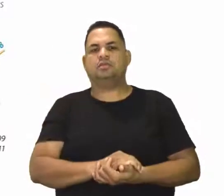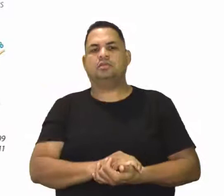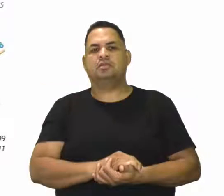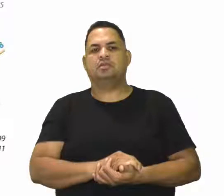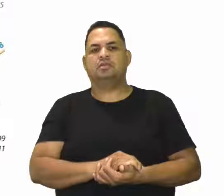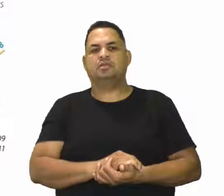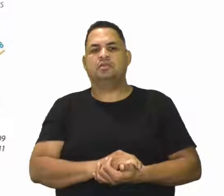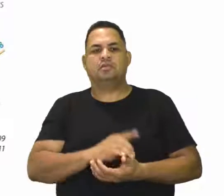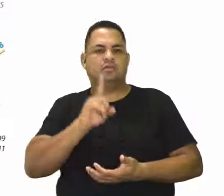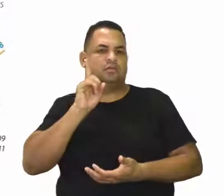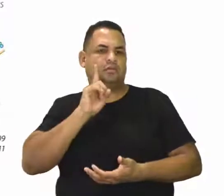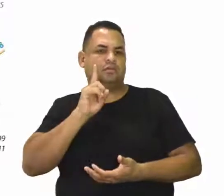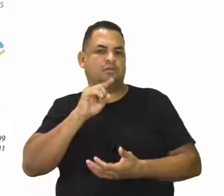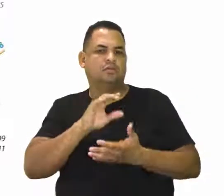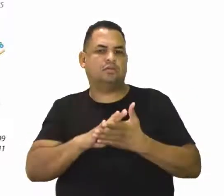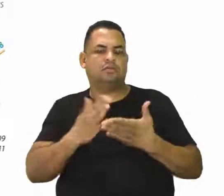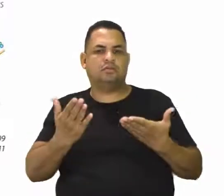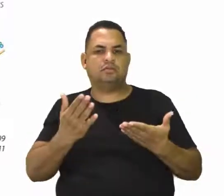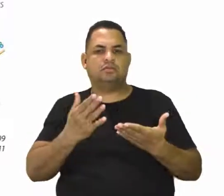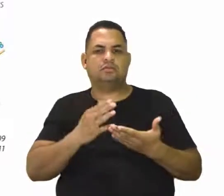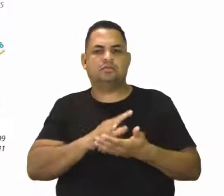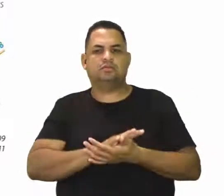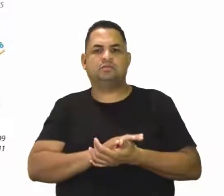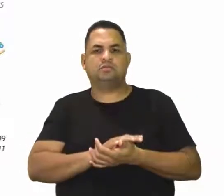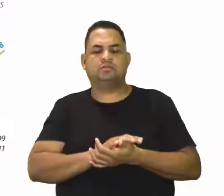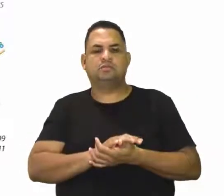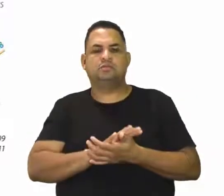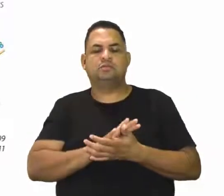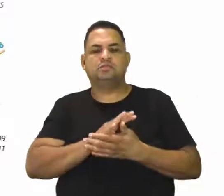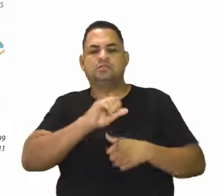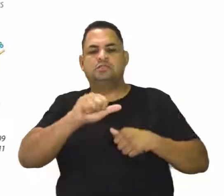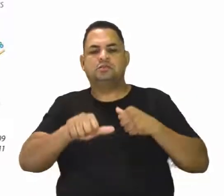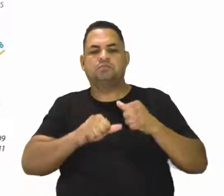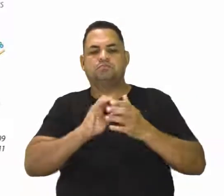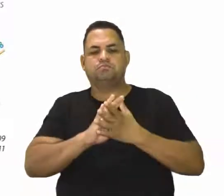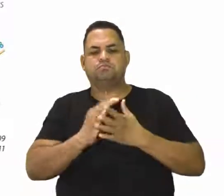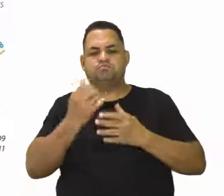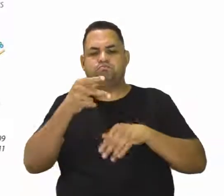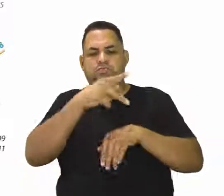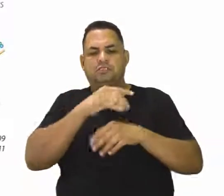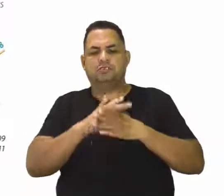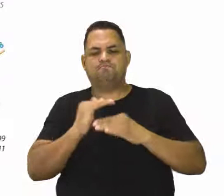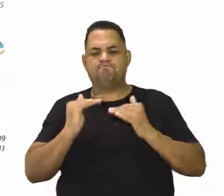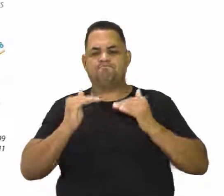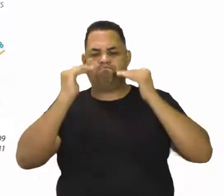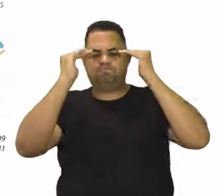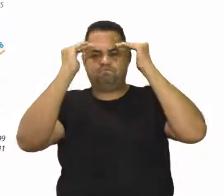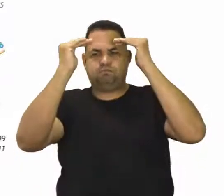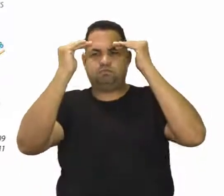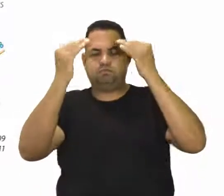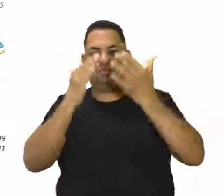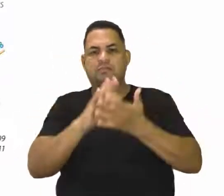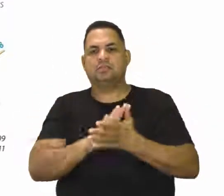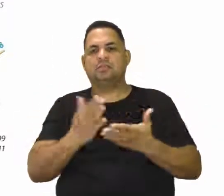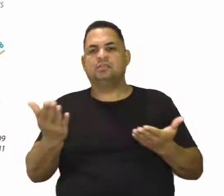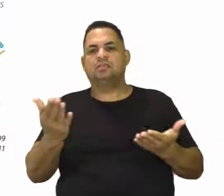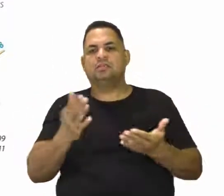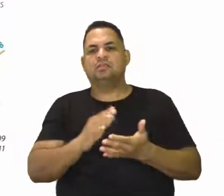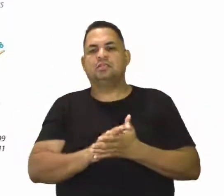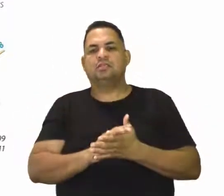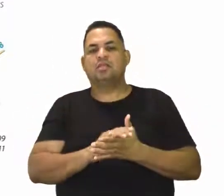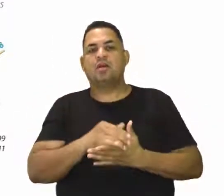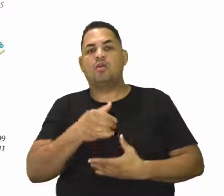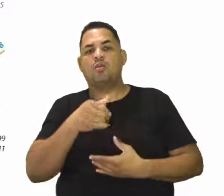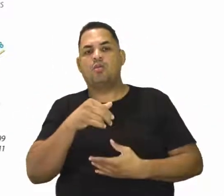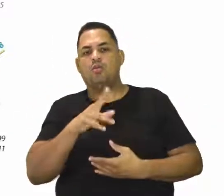hoje Estados Unidos acaba se tornando uma grande potência porque em 91 a União Soviética ela